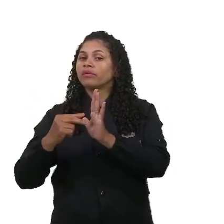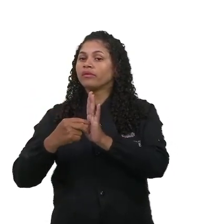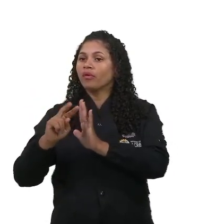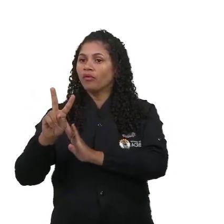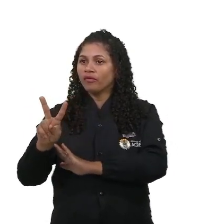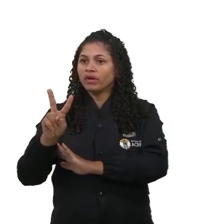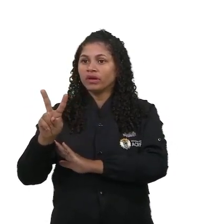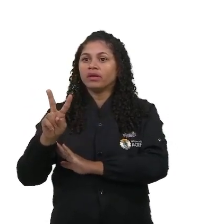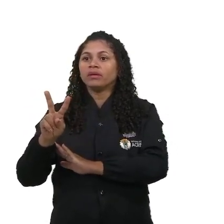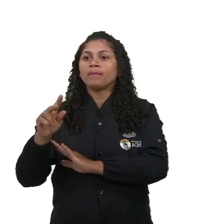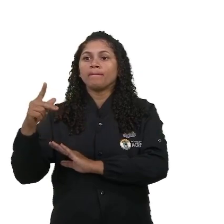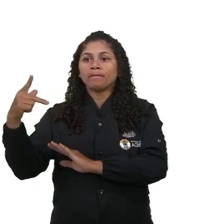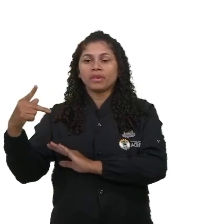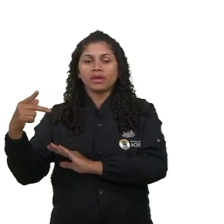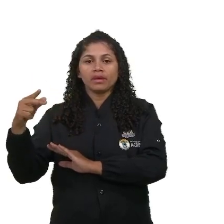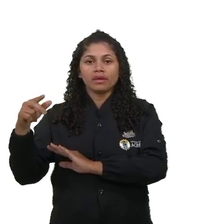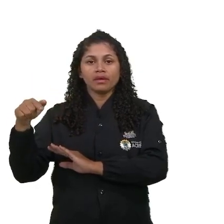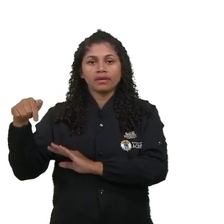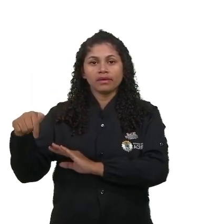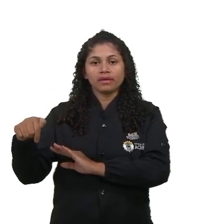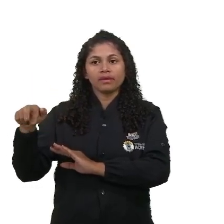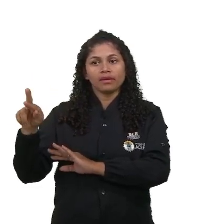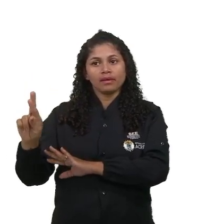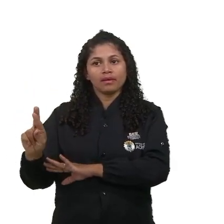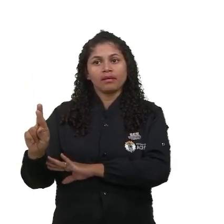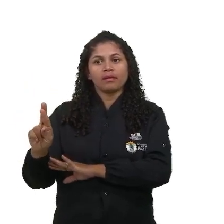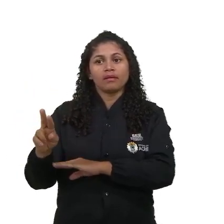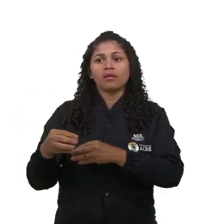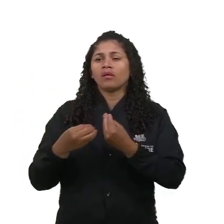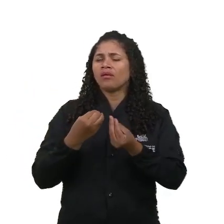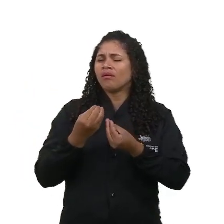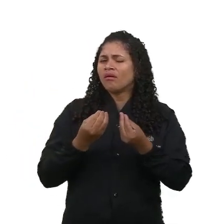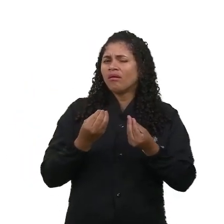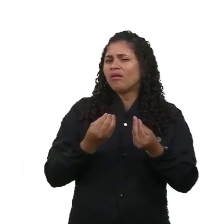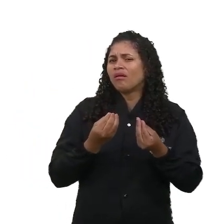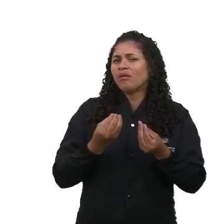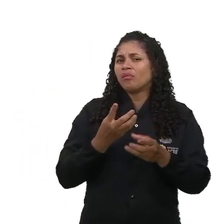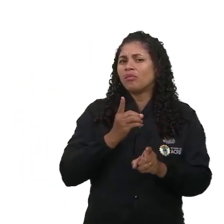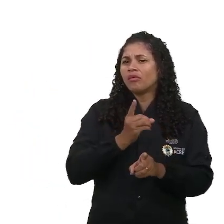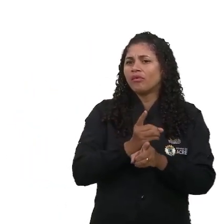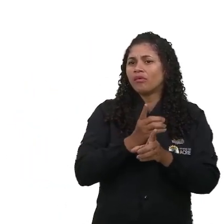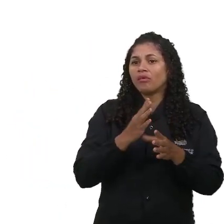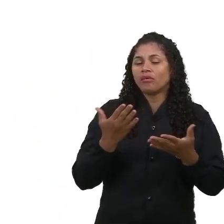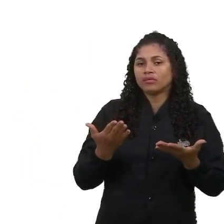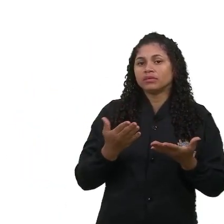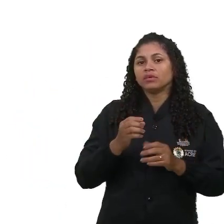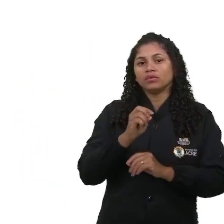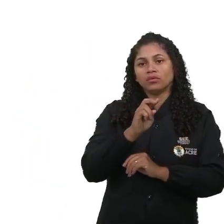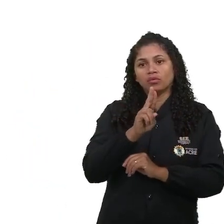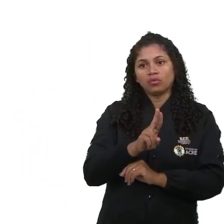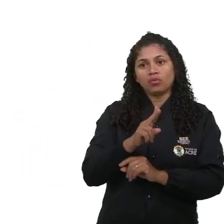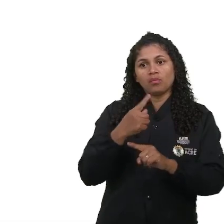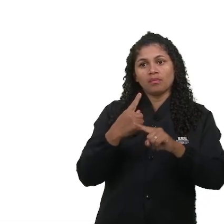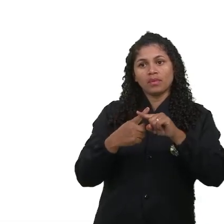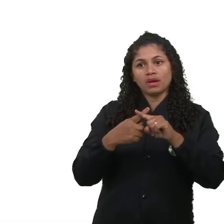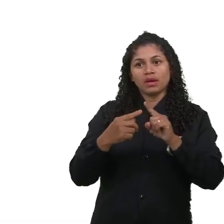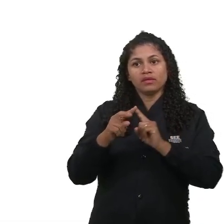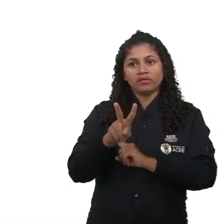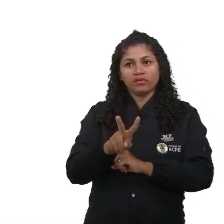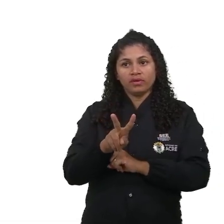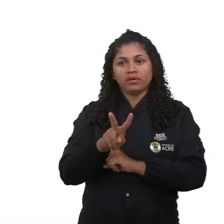primeira componente com a primeira componente. Então, A mais P, a segunda componente,